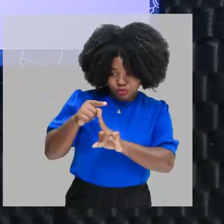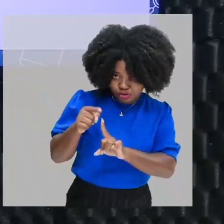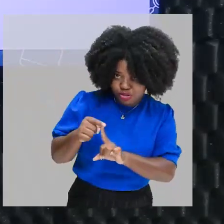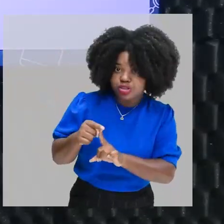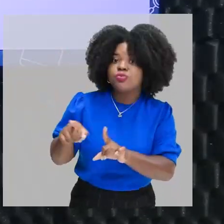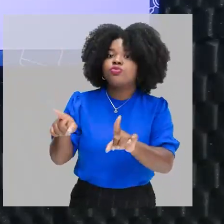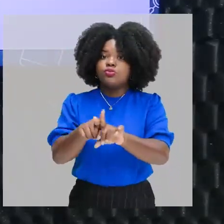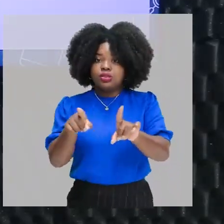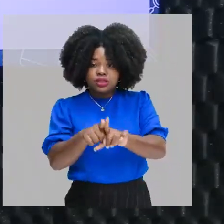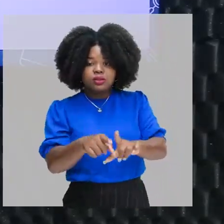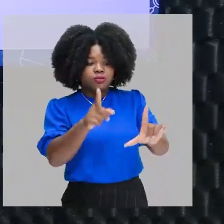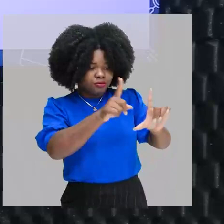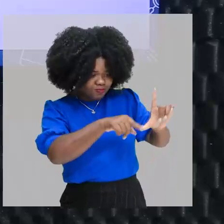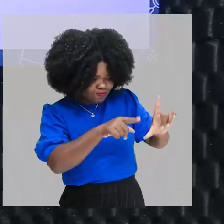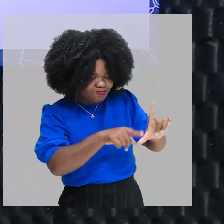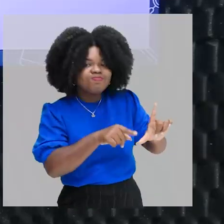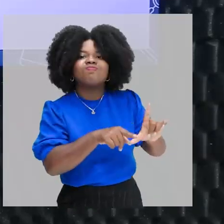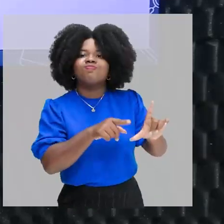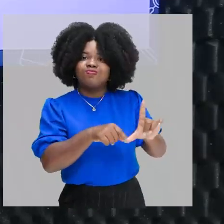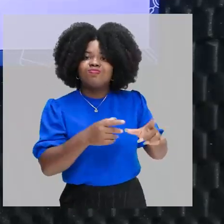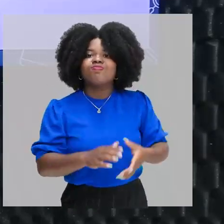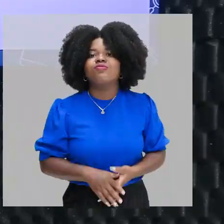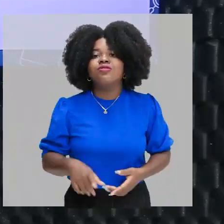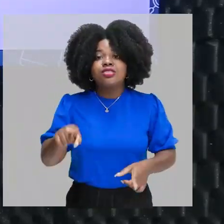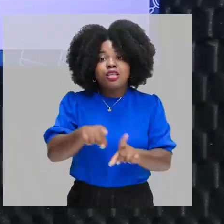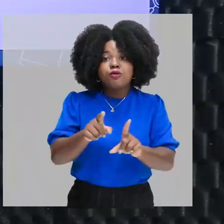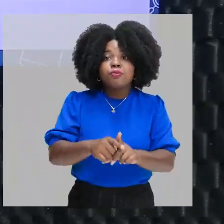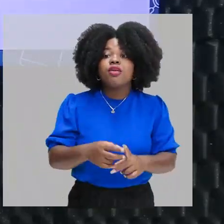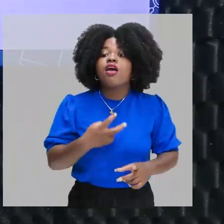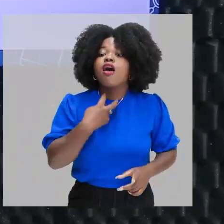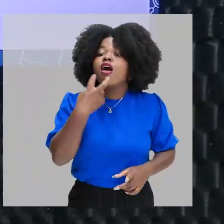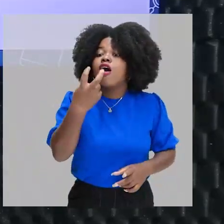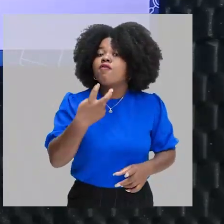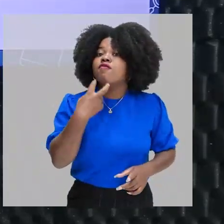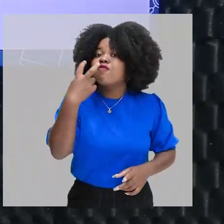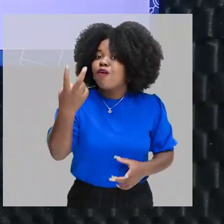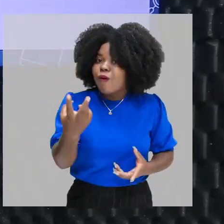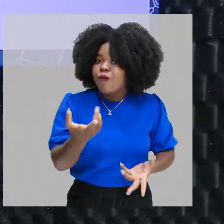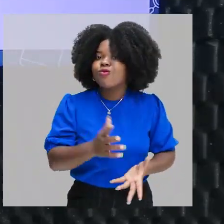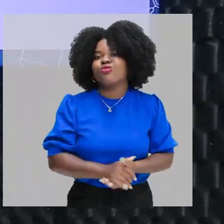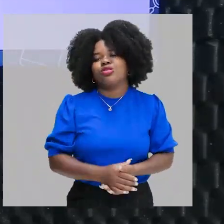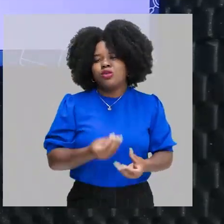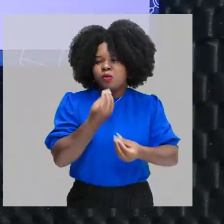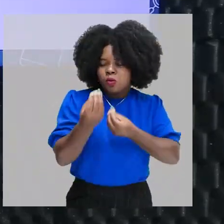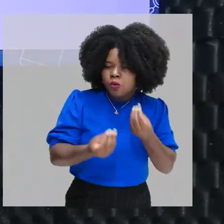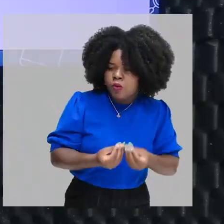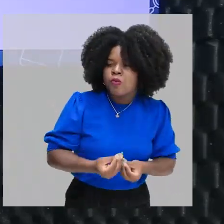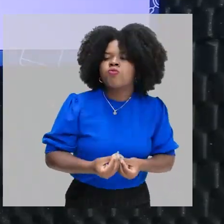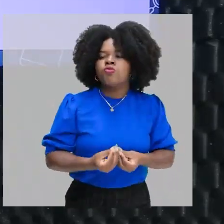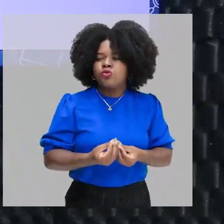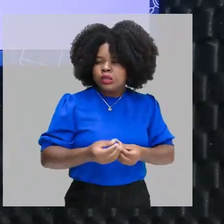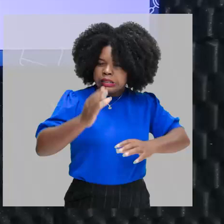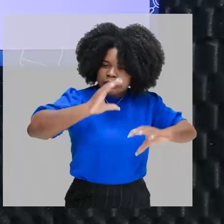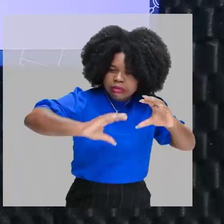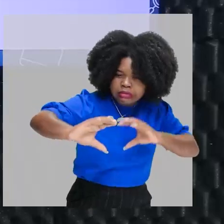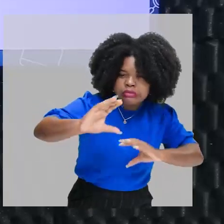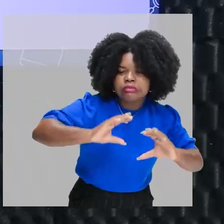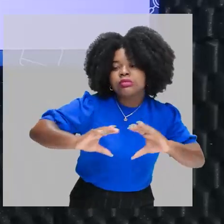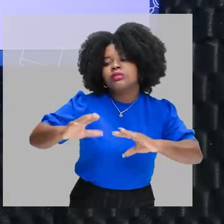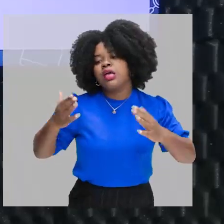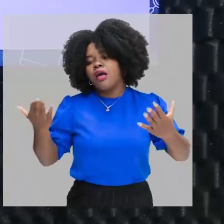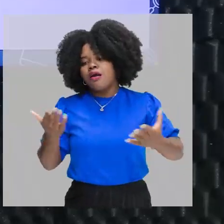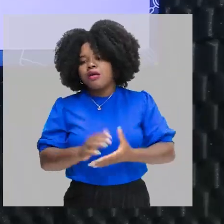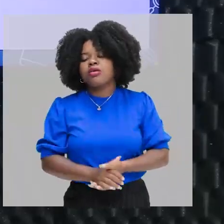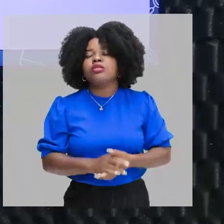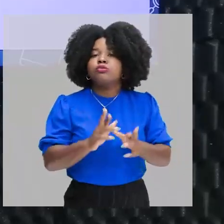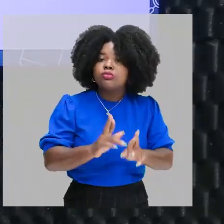da performance, o estilo vocal mesmo, como ele fazia as suas interpretações, por ser muito distinto, por